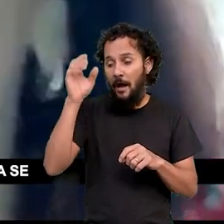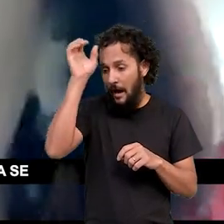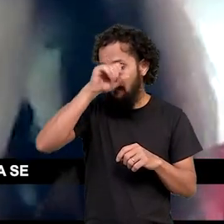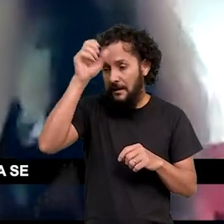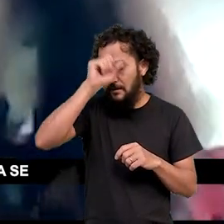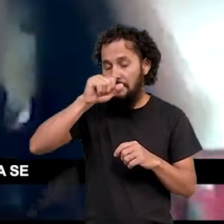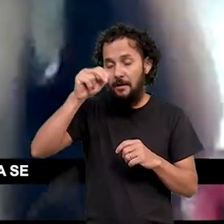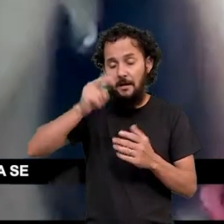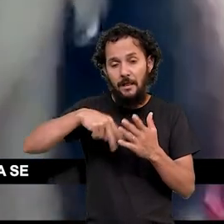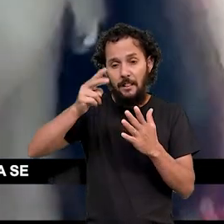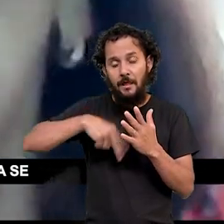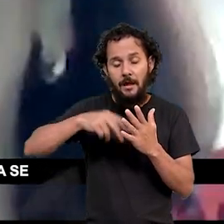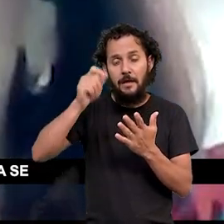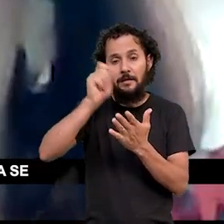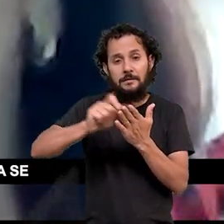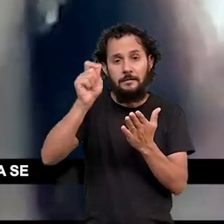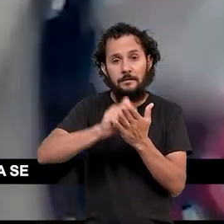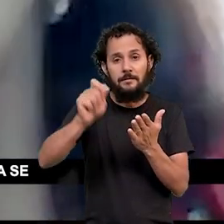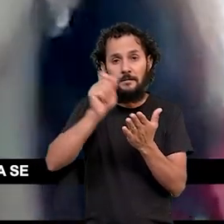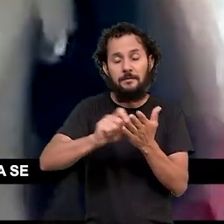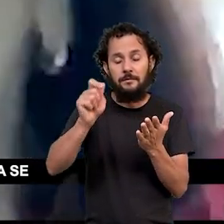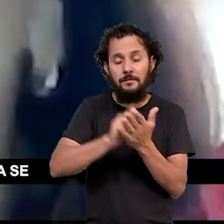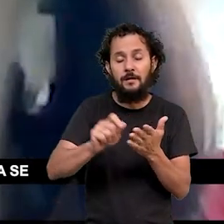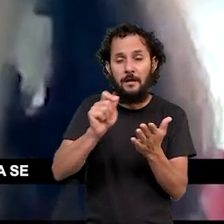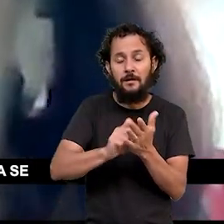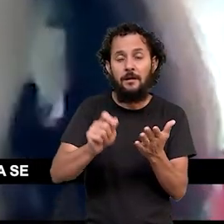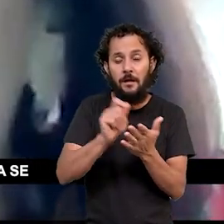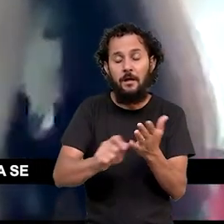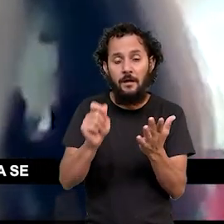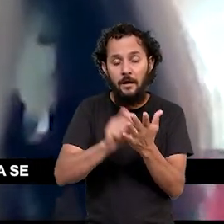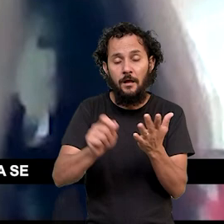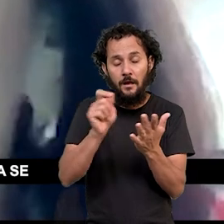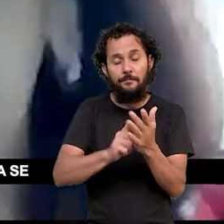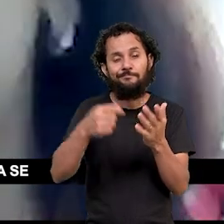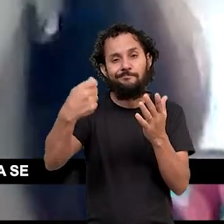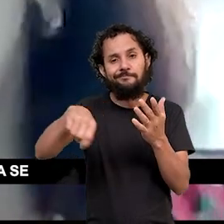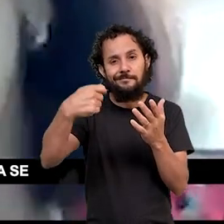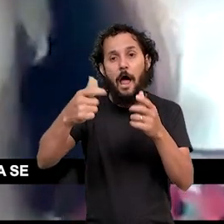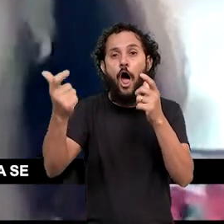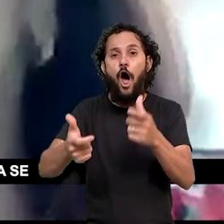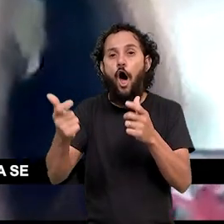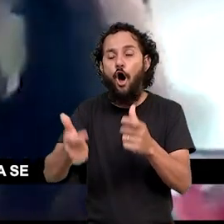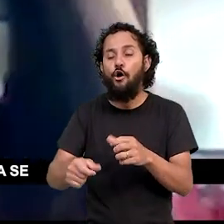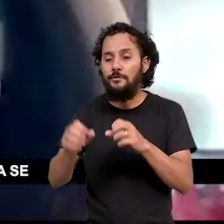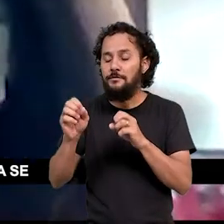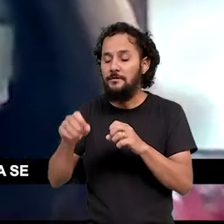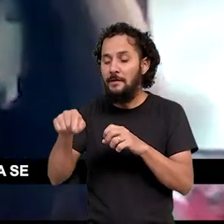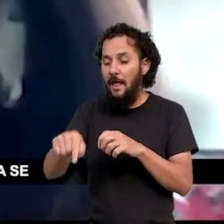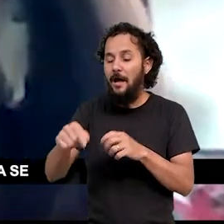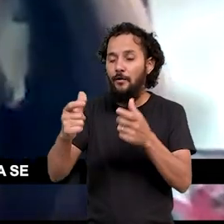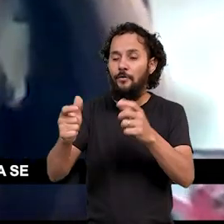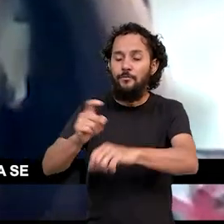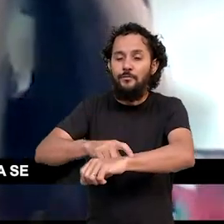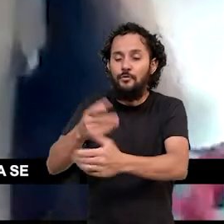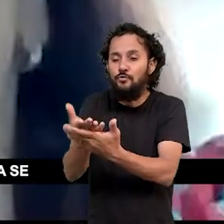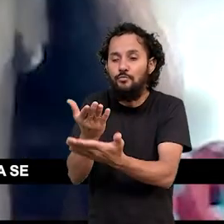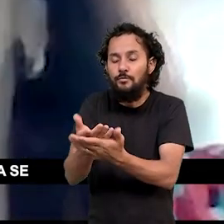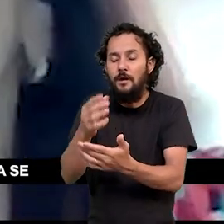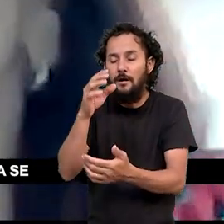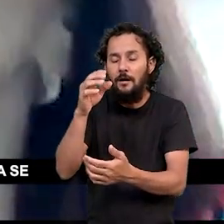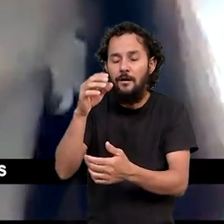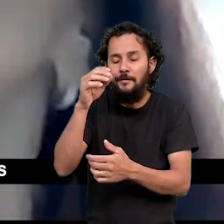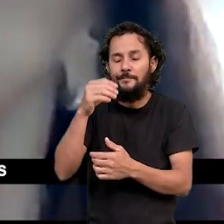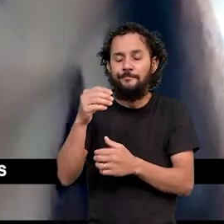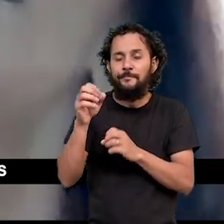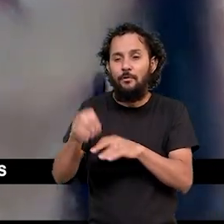e escrevendo, sendo, como dizem, alfabetizadas na educação infantil.